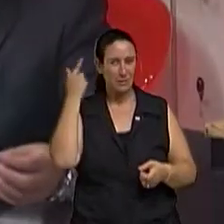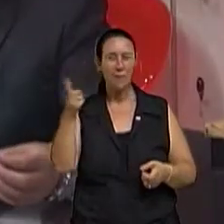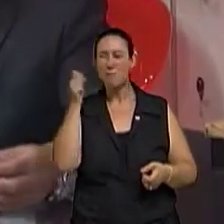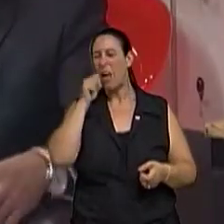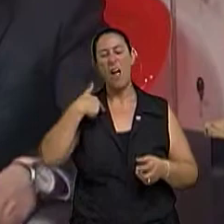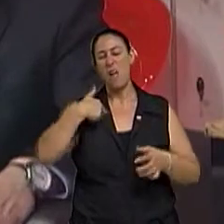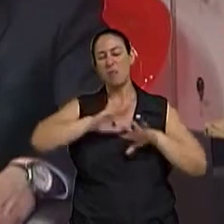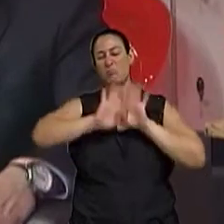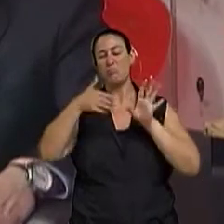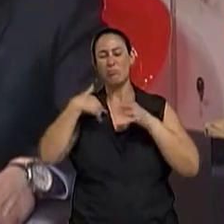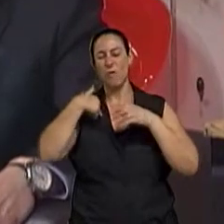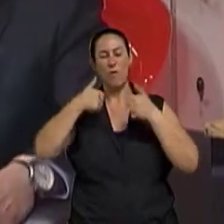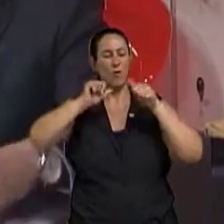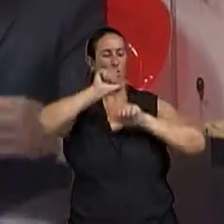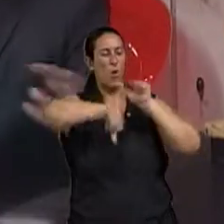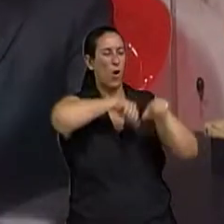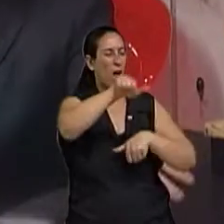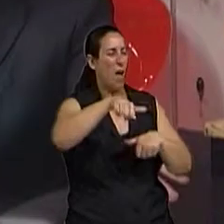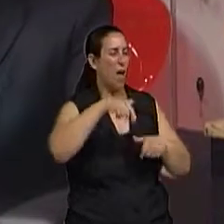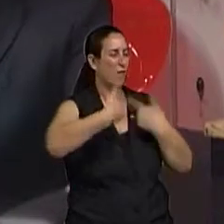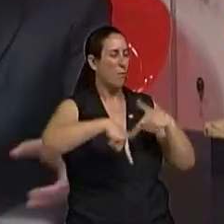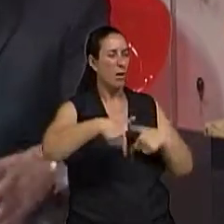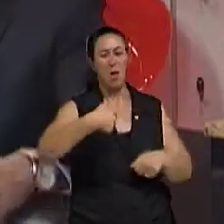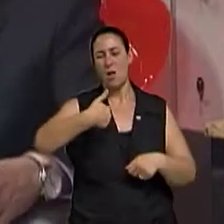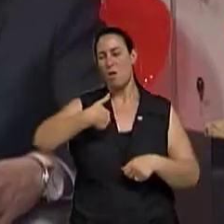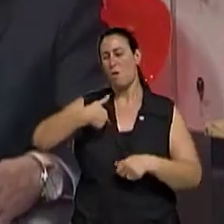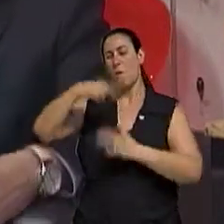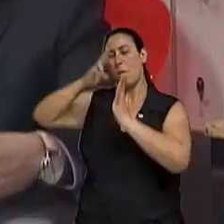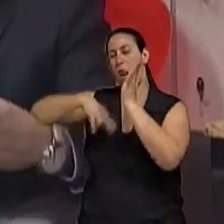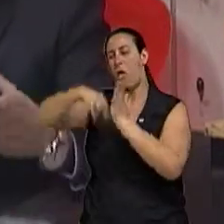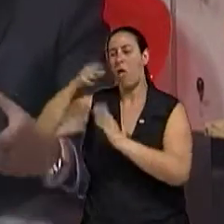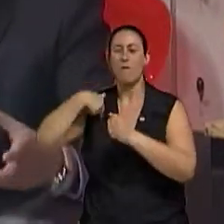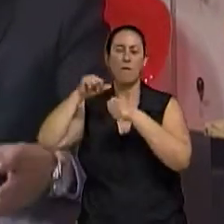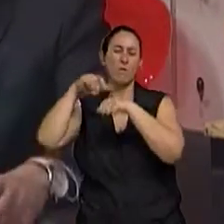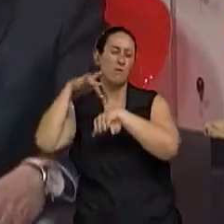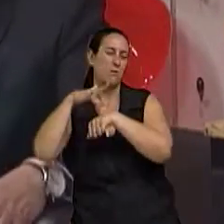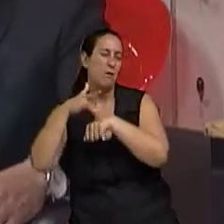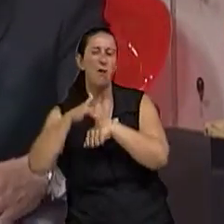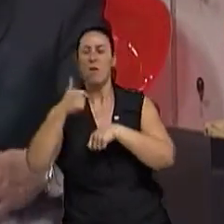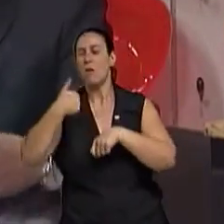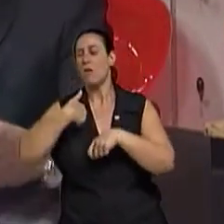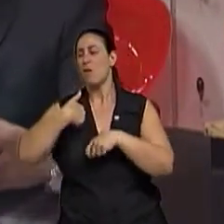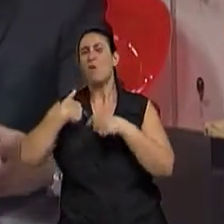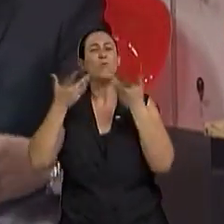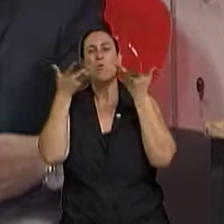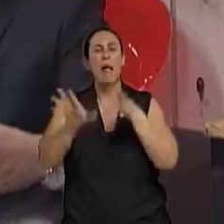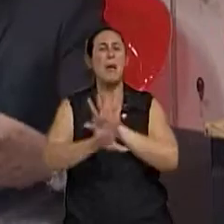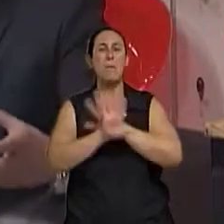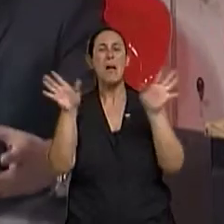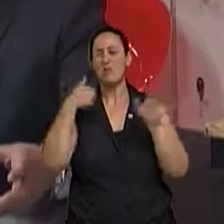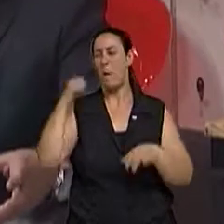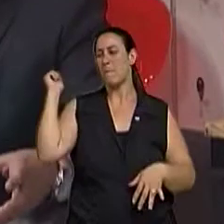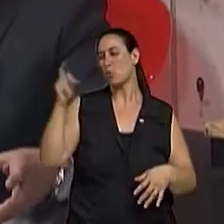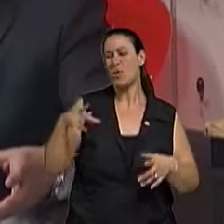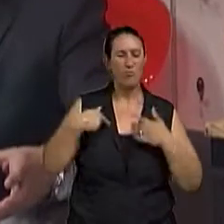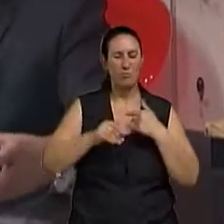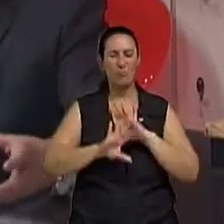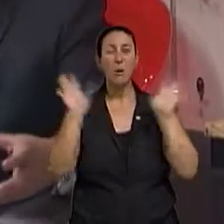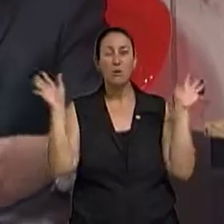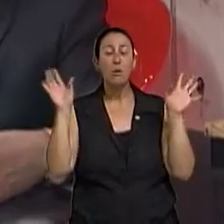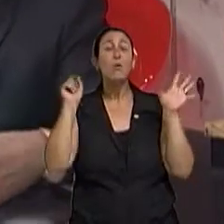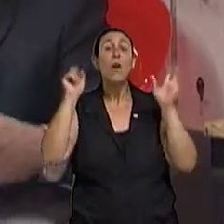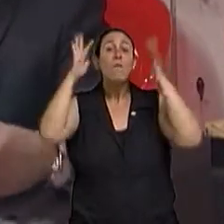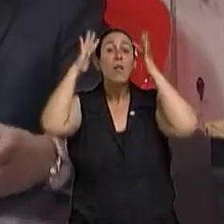trocar de emprego, ou se aposentar, ou fazer pintura, ou balé, optam por isso. Por quê? Porque é uma forma de reflexão